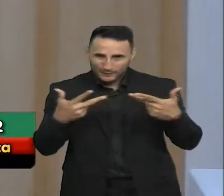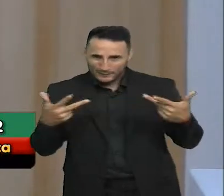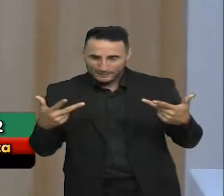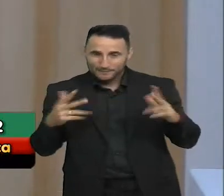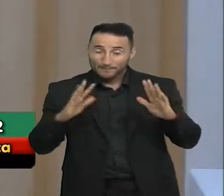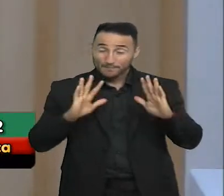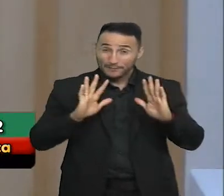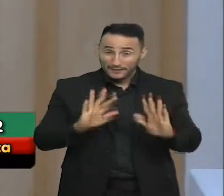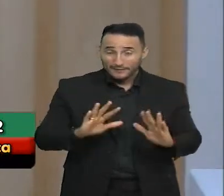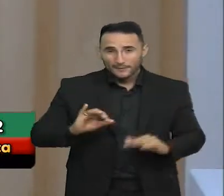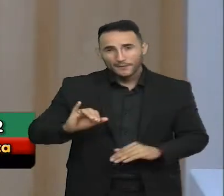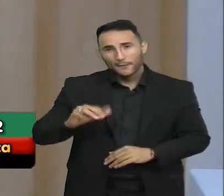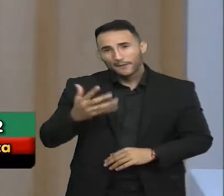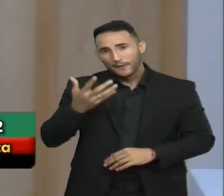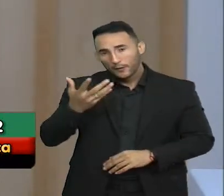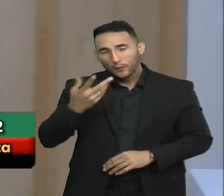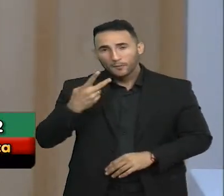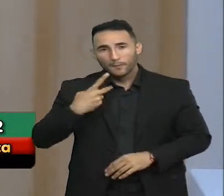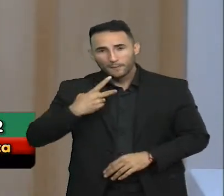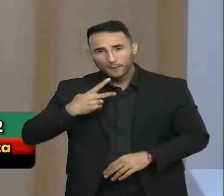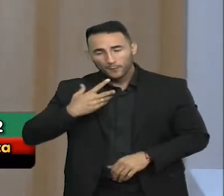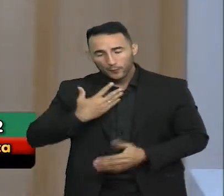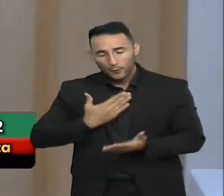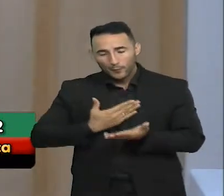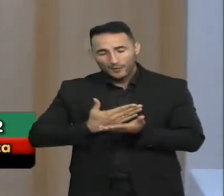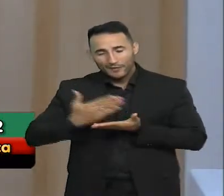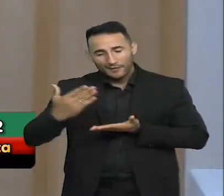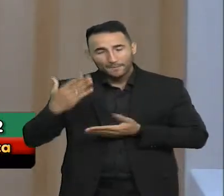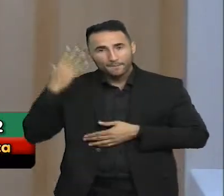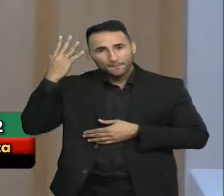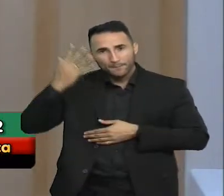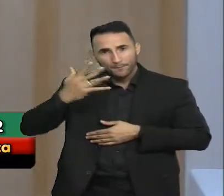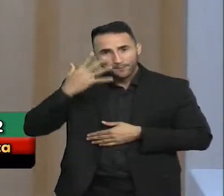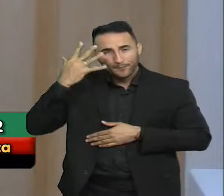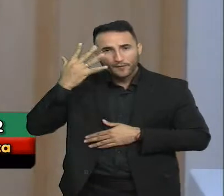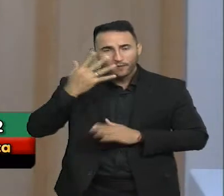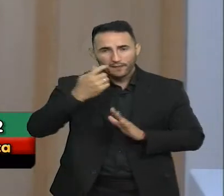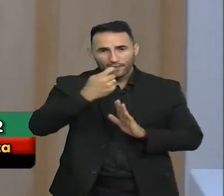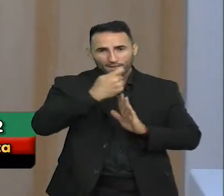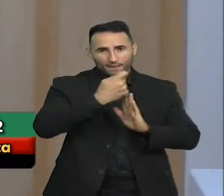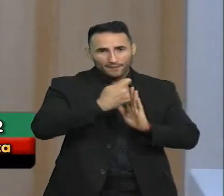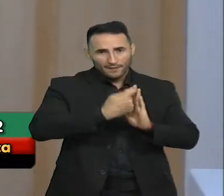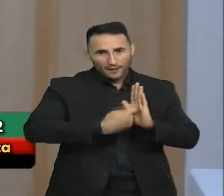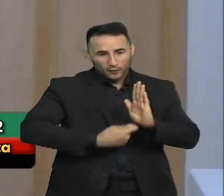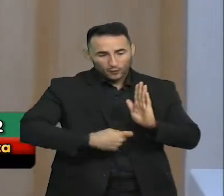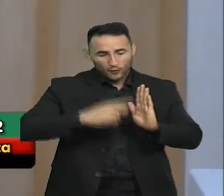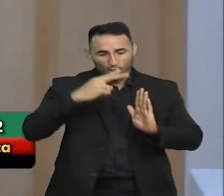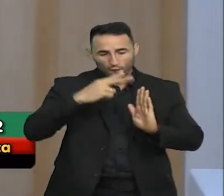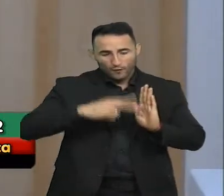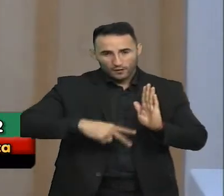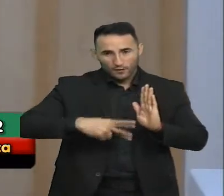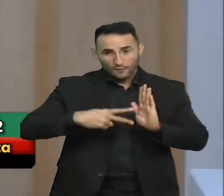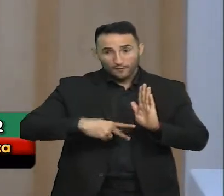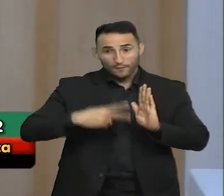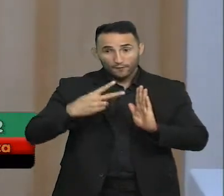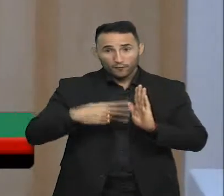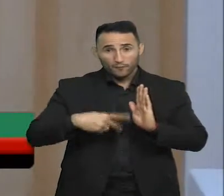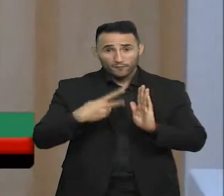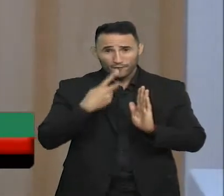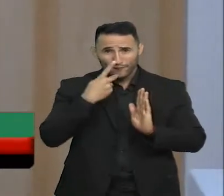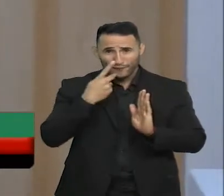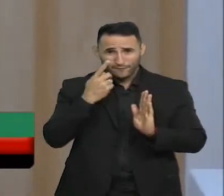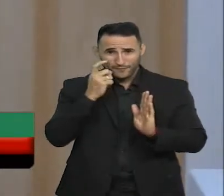queria começar essa minha fala. Eu vou ler um texto que eu recebi, e eu não vou mentir de quem eu recebi,